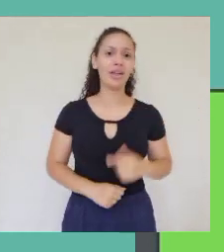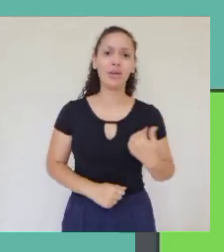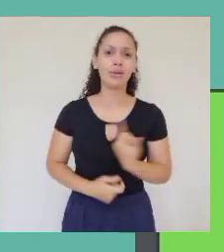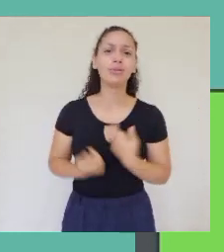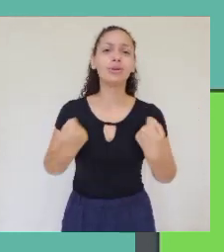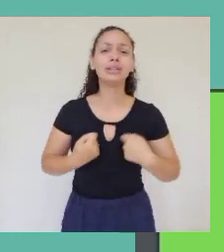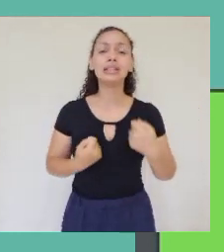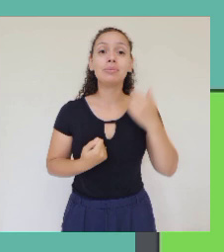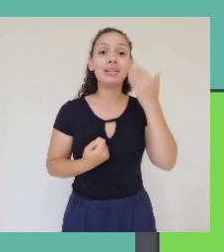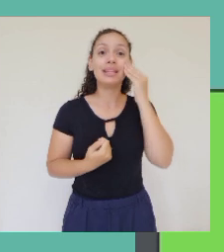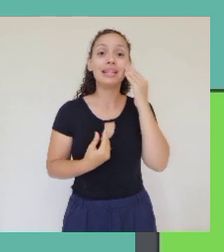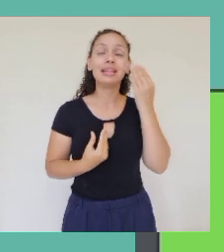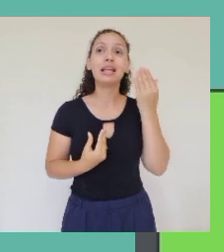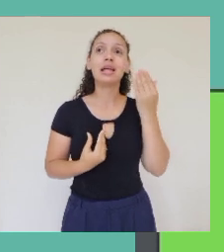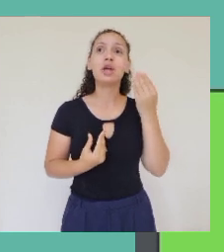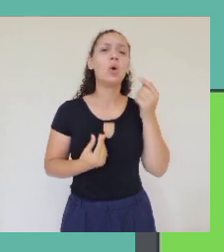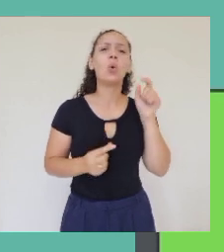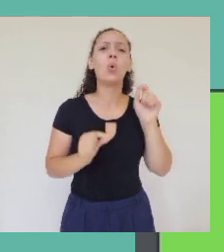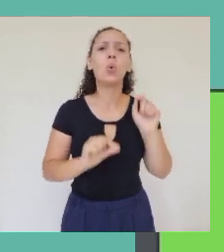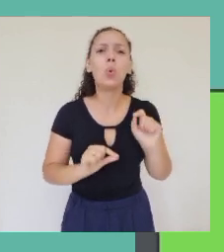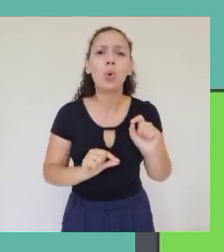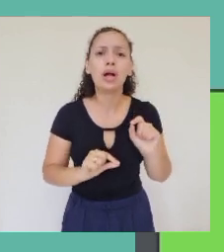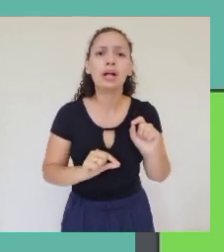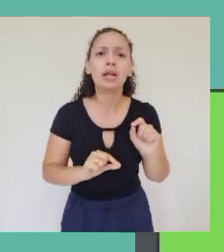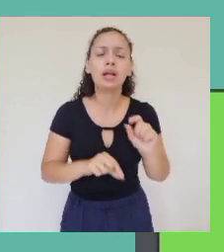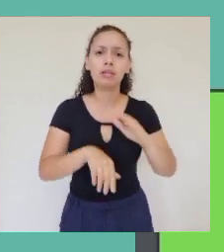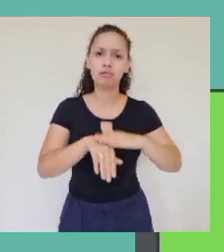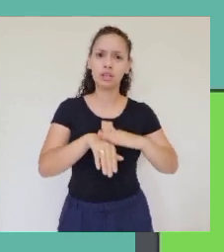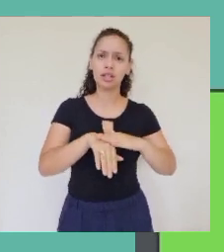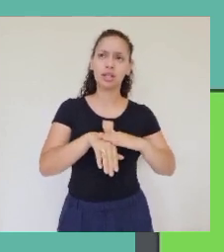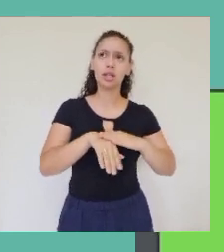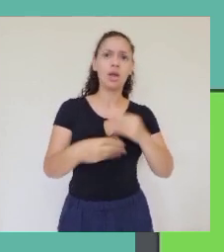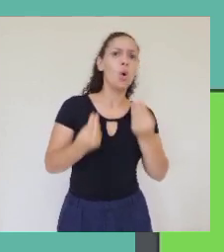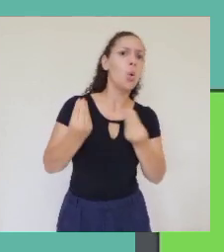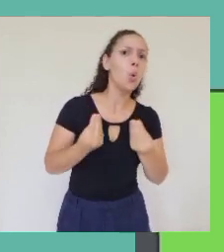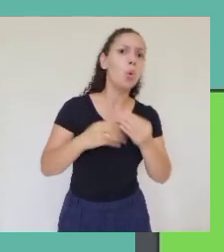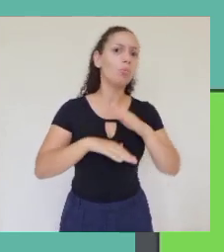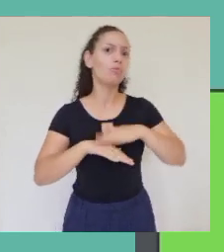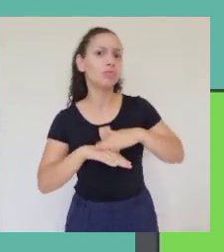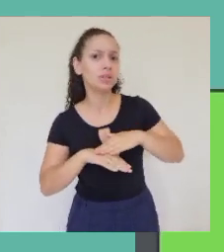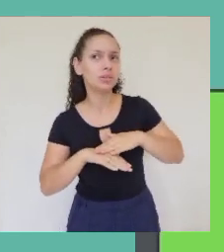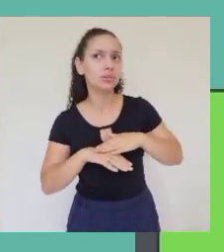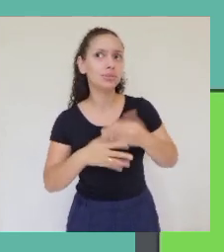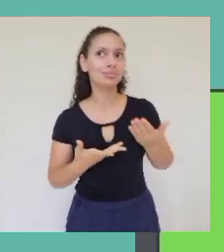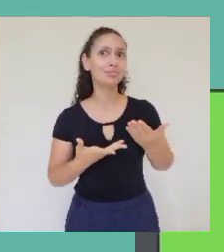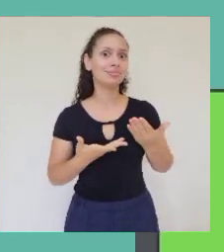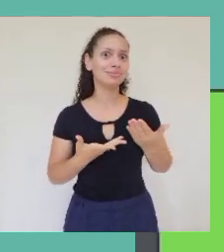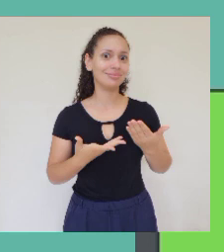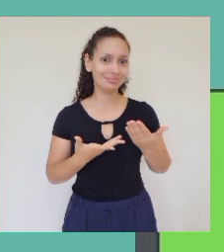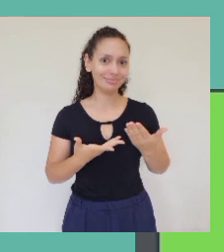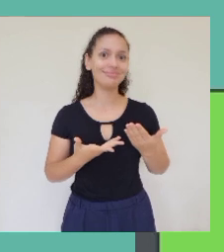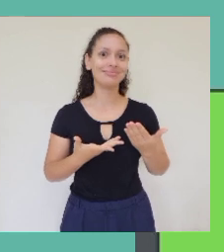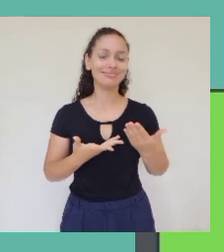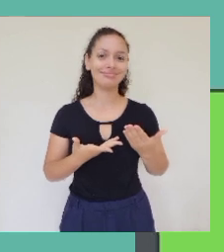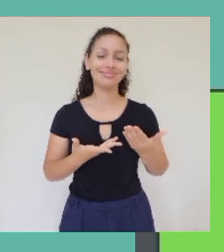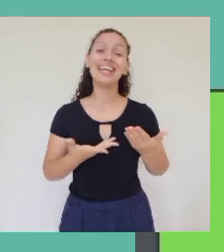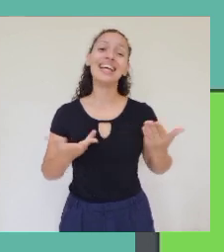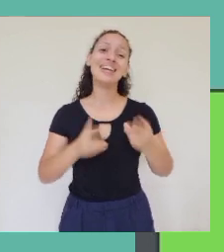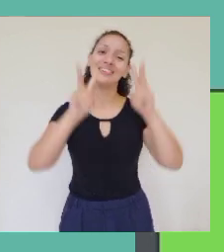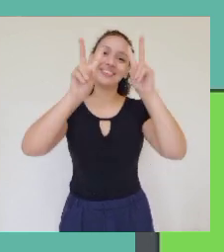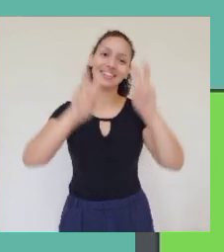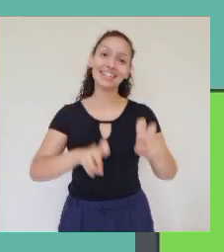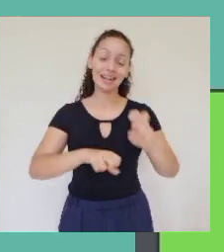gente conseguir implementar qualidade nesses afazeres, A ergonomia, que é o que a gente vai falar um